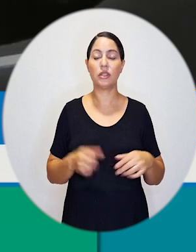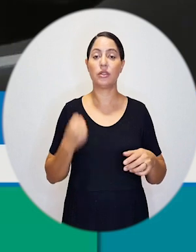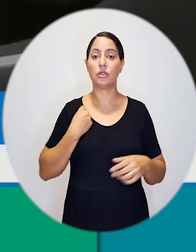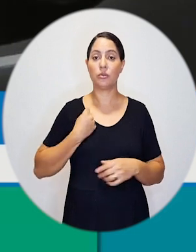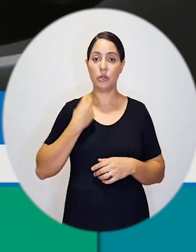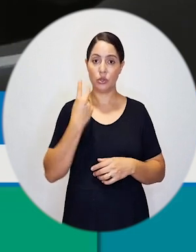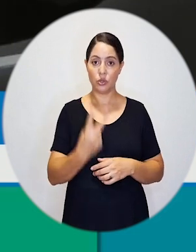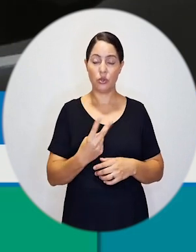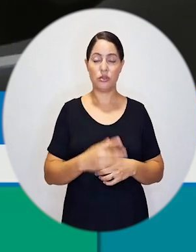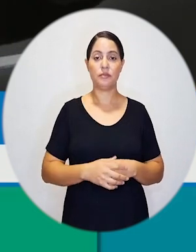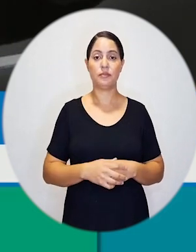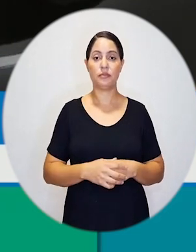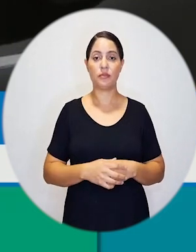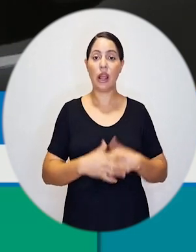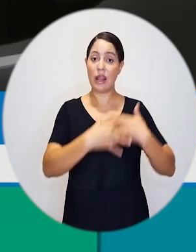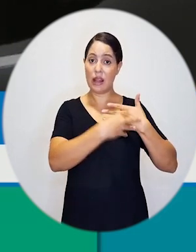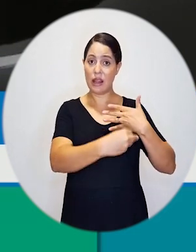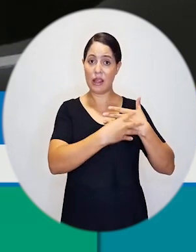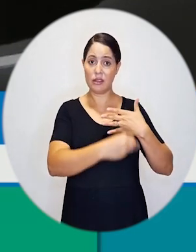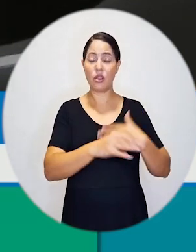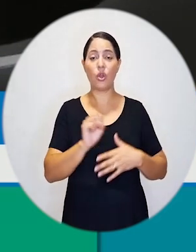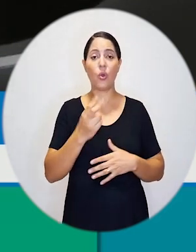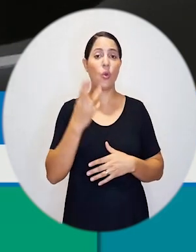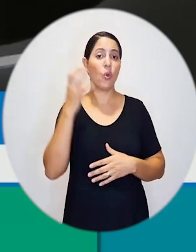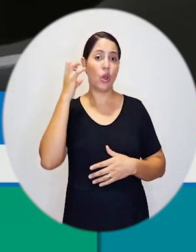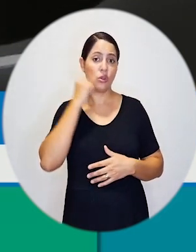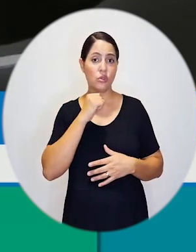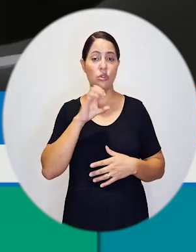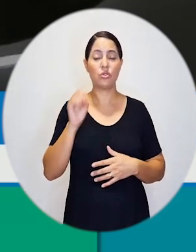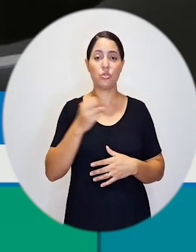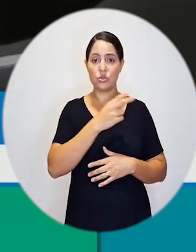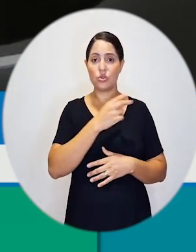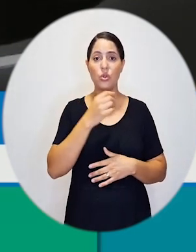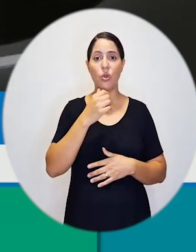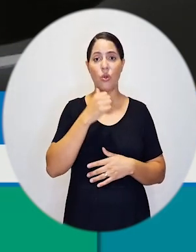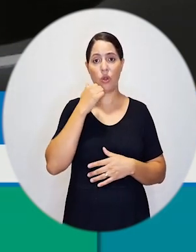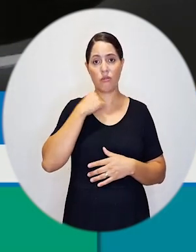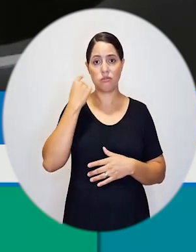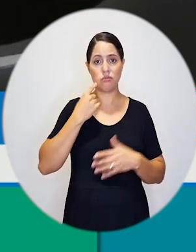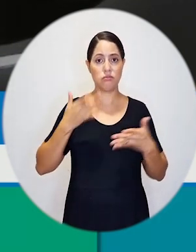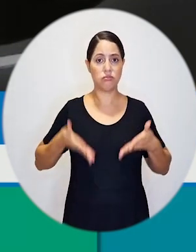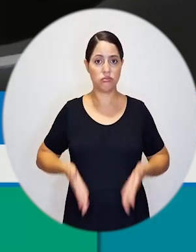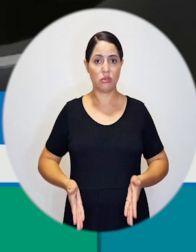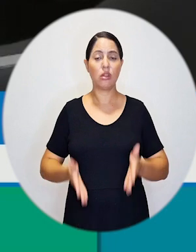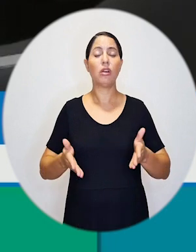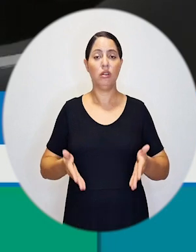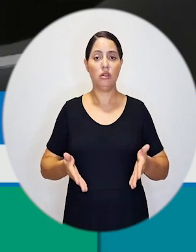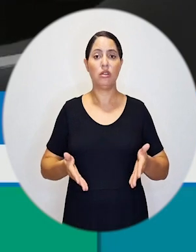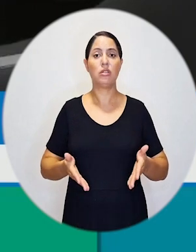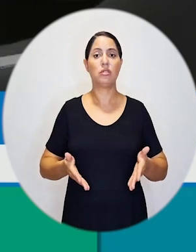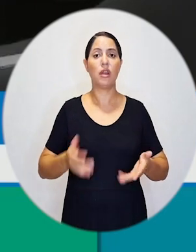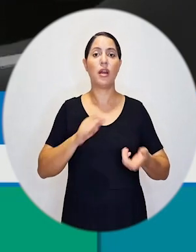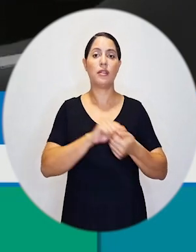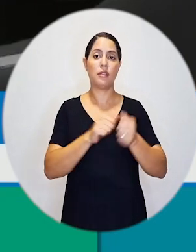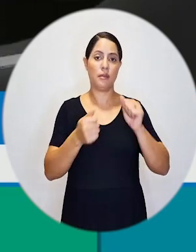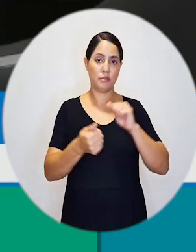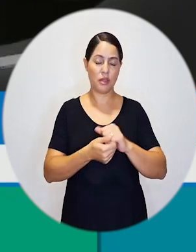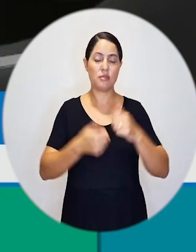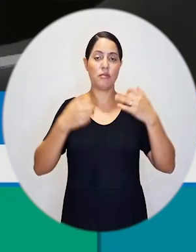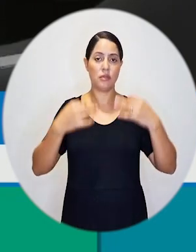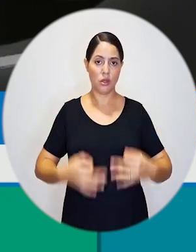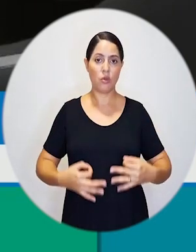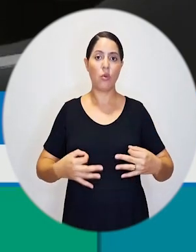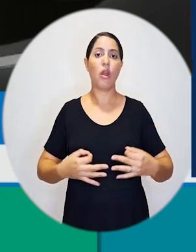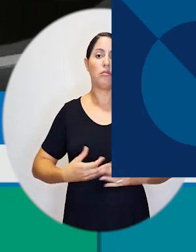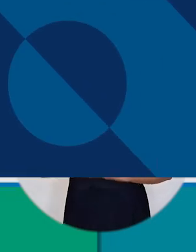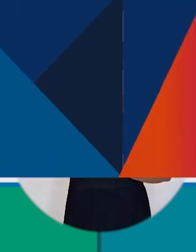2. Lactante, adotante ou que der à luz, acesso à creche onde houver, ou a local adequado ao atendimento das